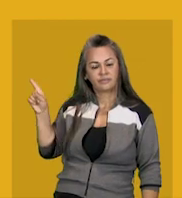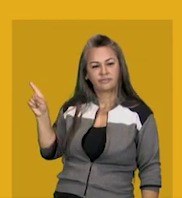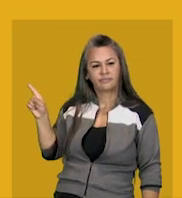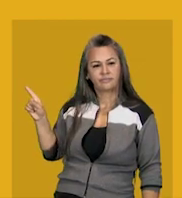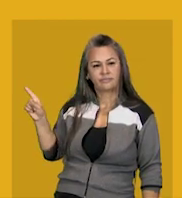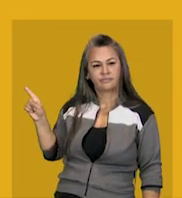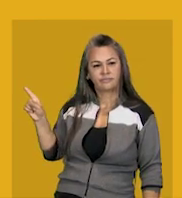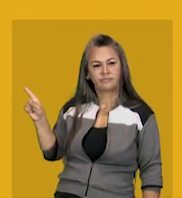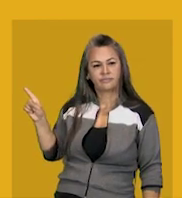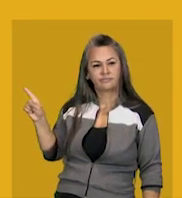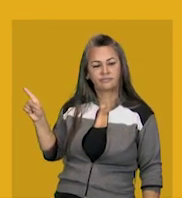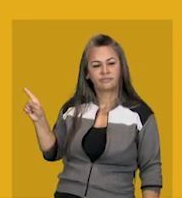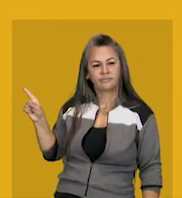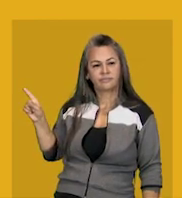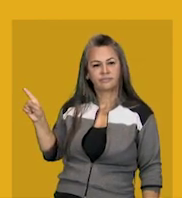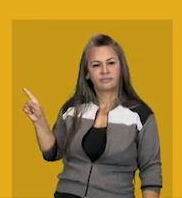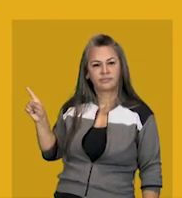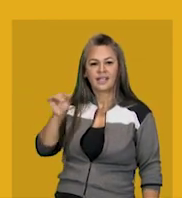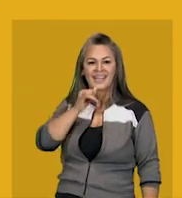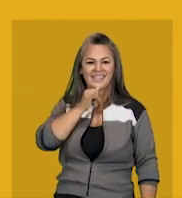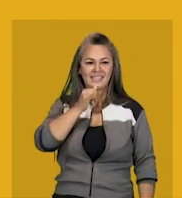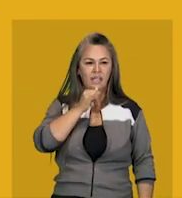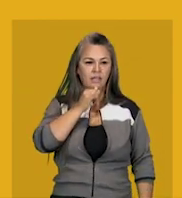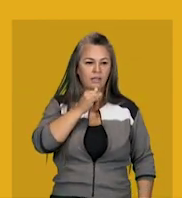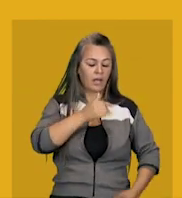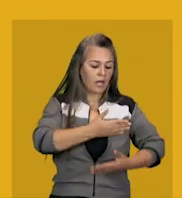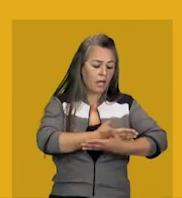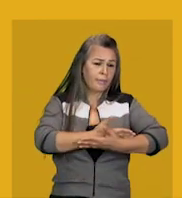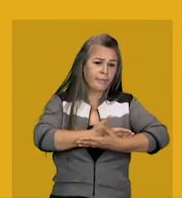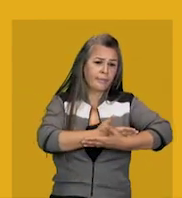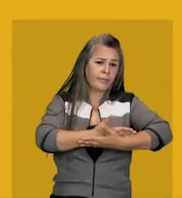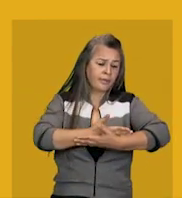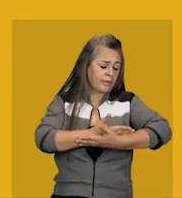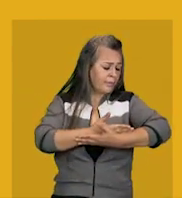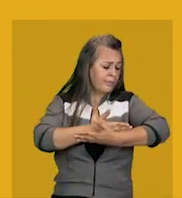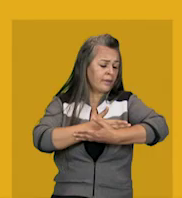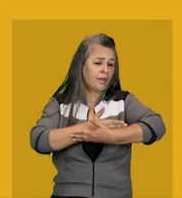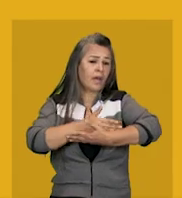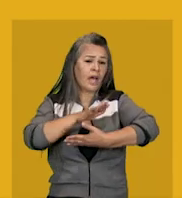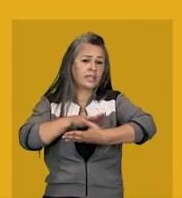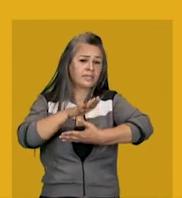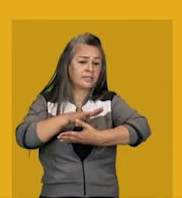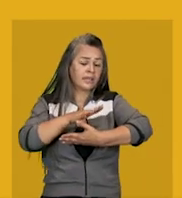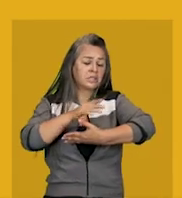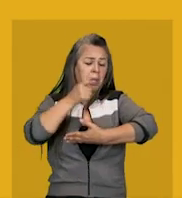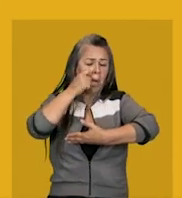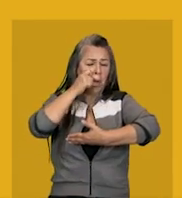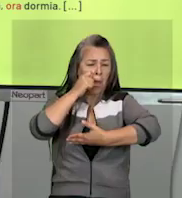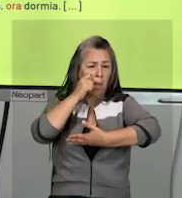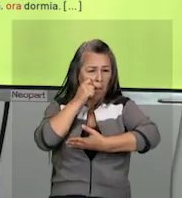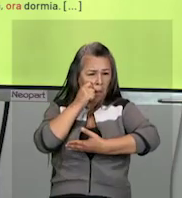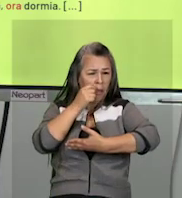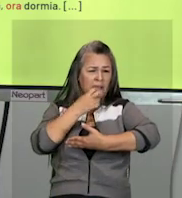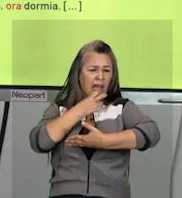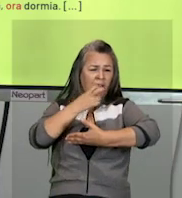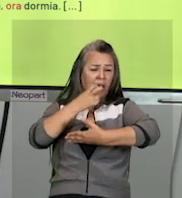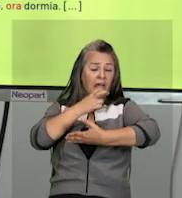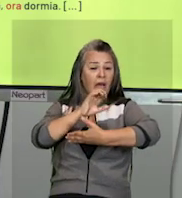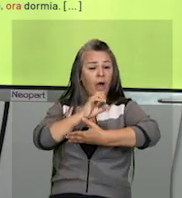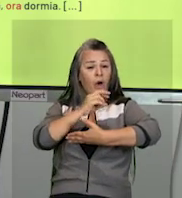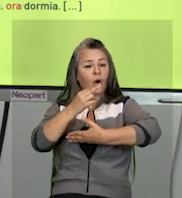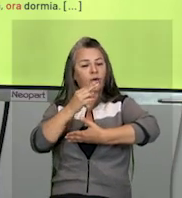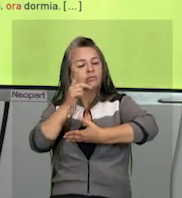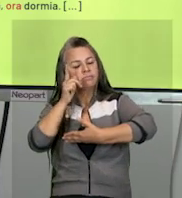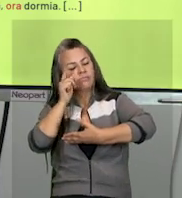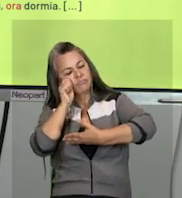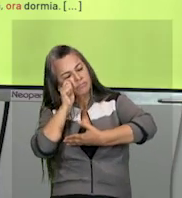coordenativas alternativas. Olha o exemplo. O bebê ora chorava, ora dormia. Quer dizer, fazia com alternância as